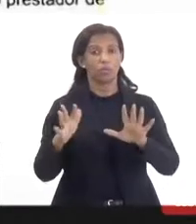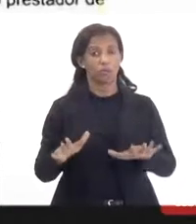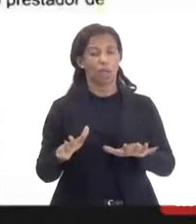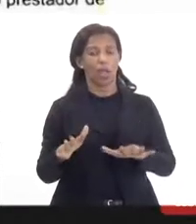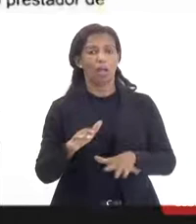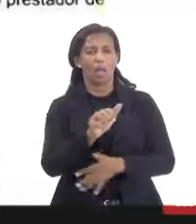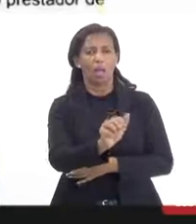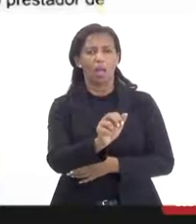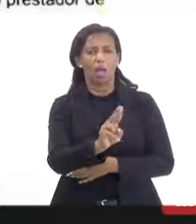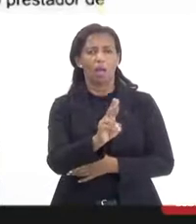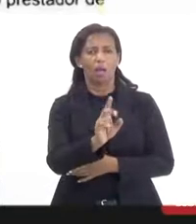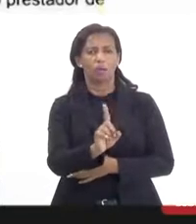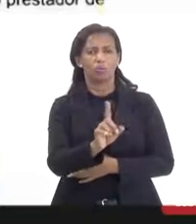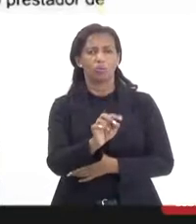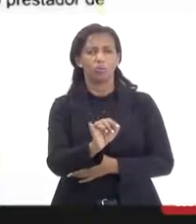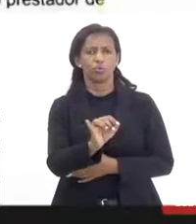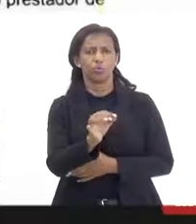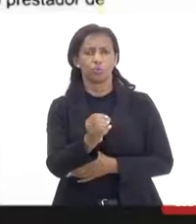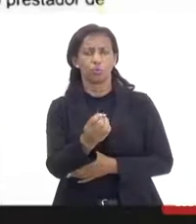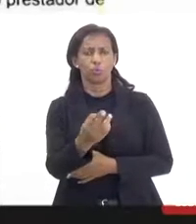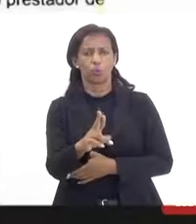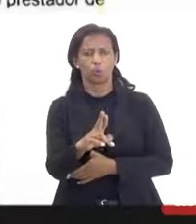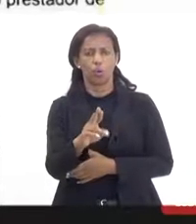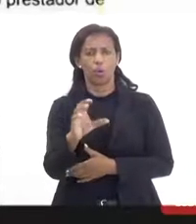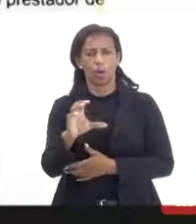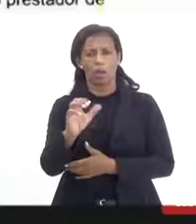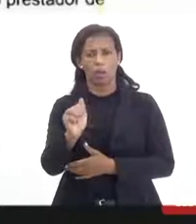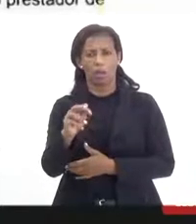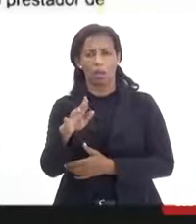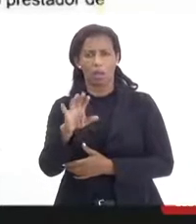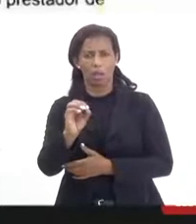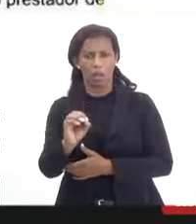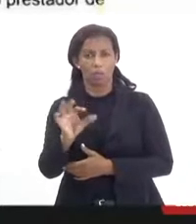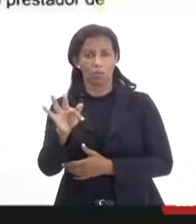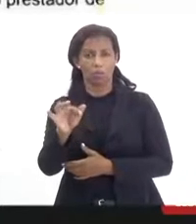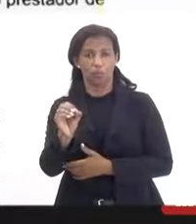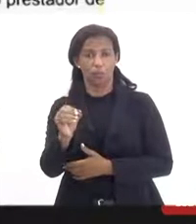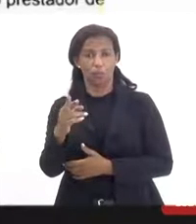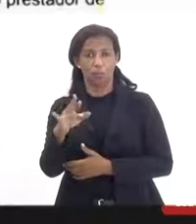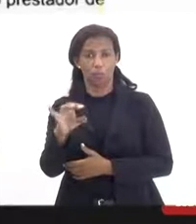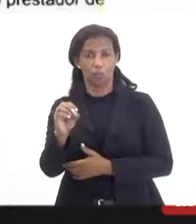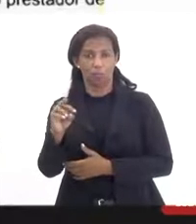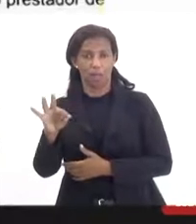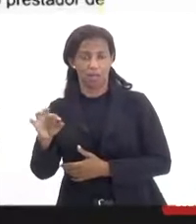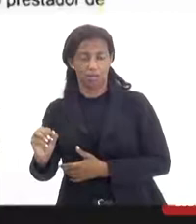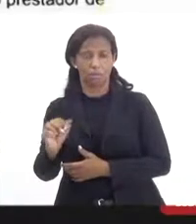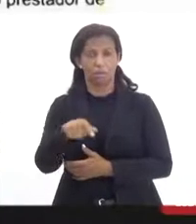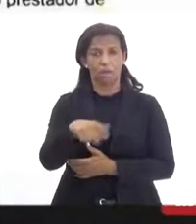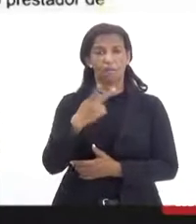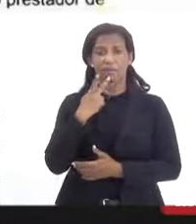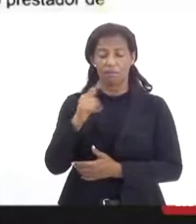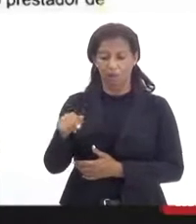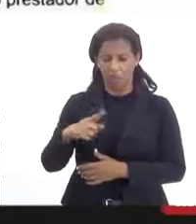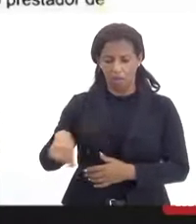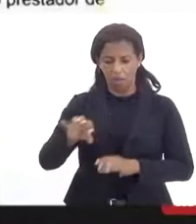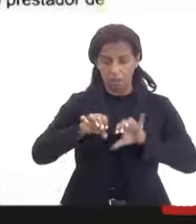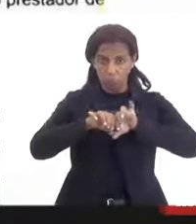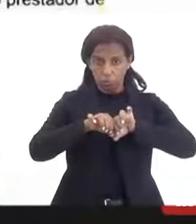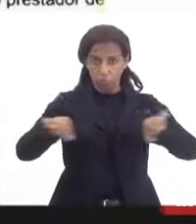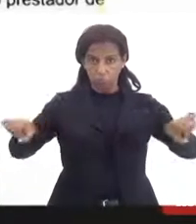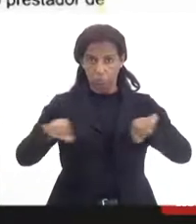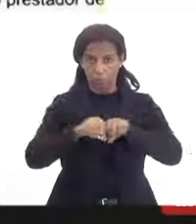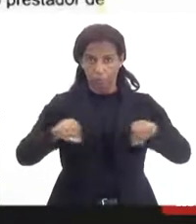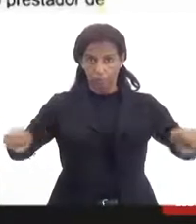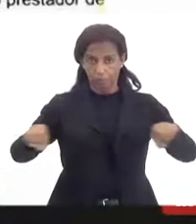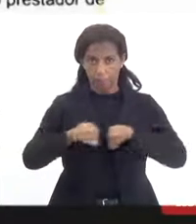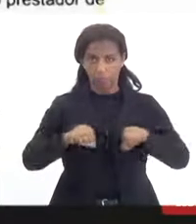auditor Carlos Eduardo Fortunato, que é a questão da incidência do ICMS. Aqui temos casos em que os tubos são